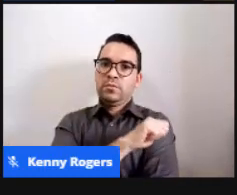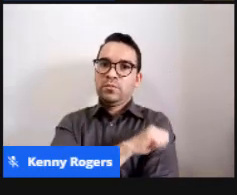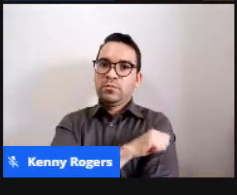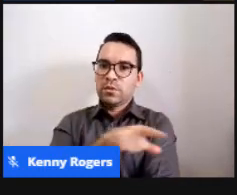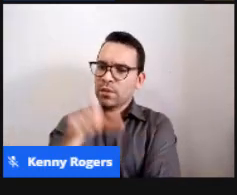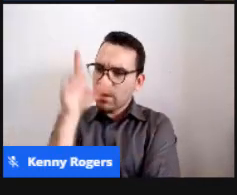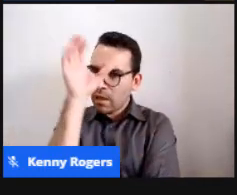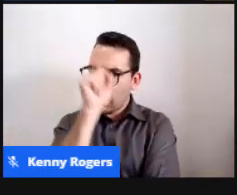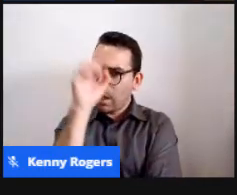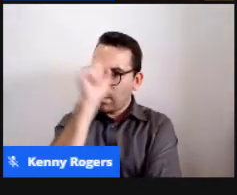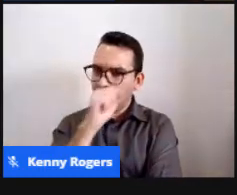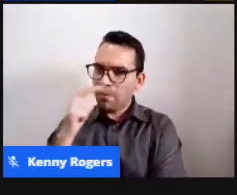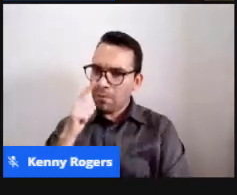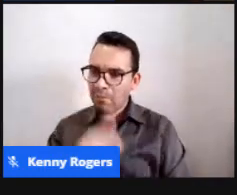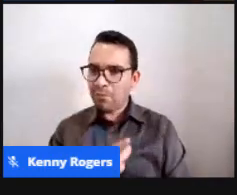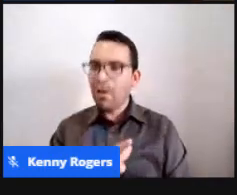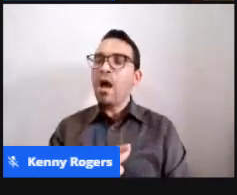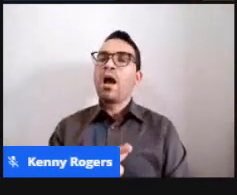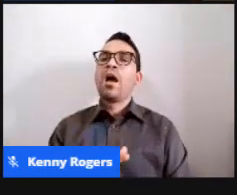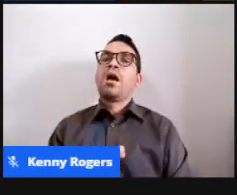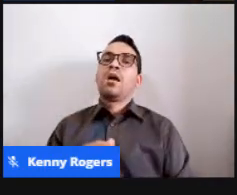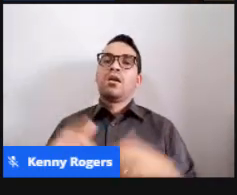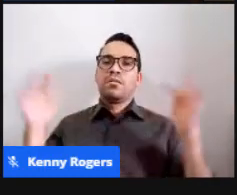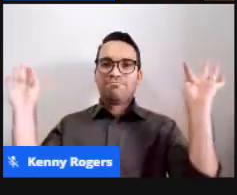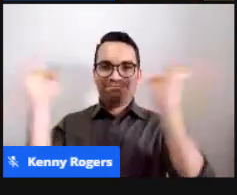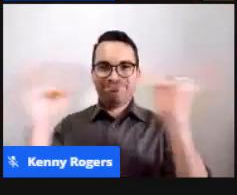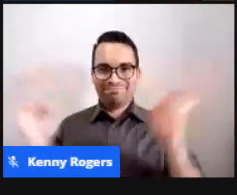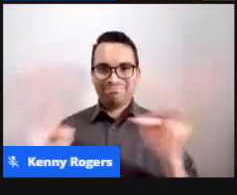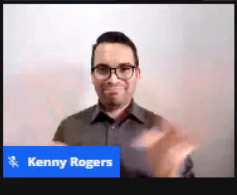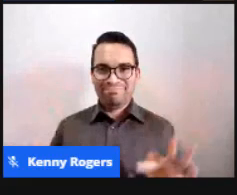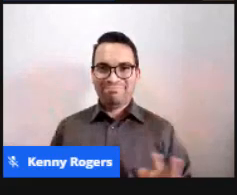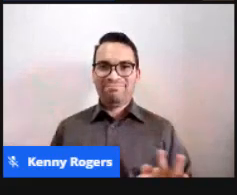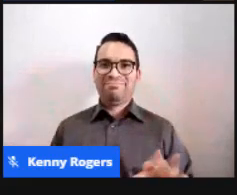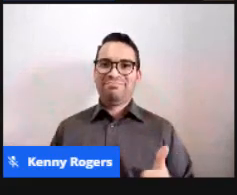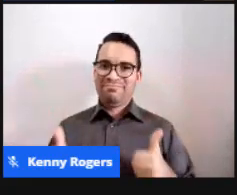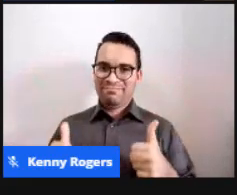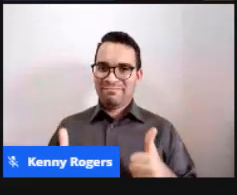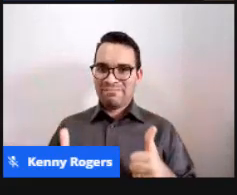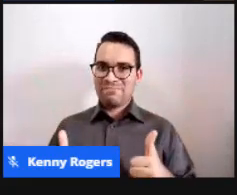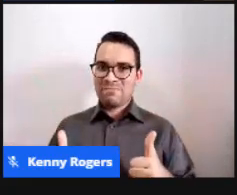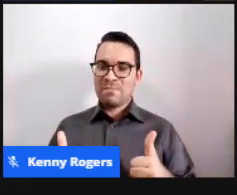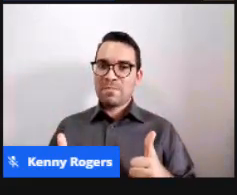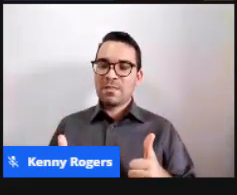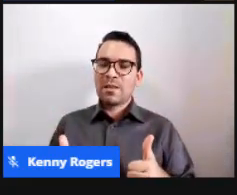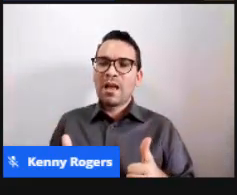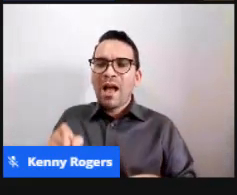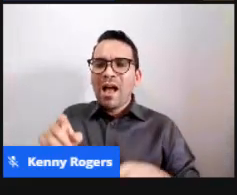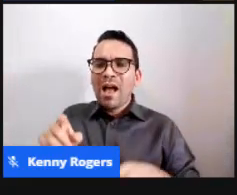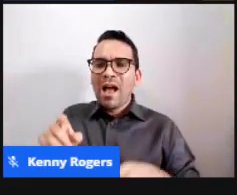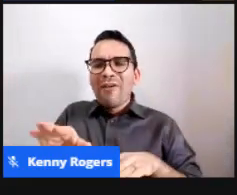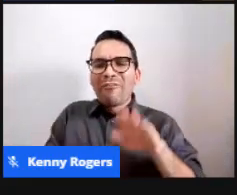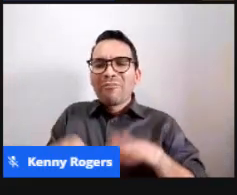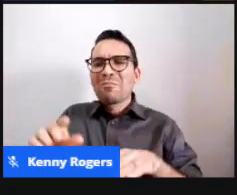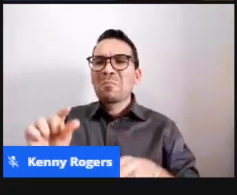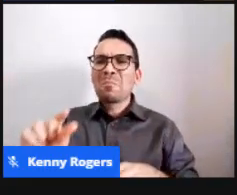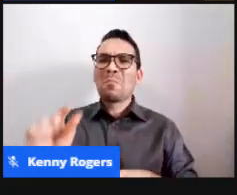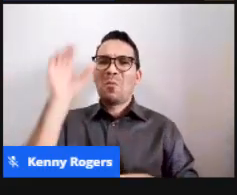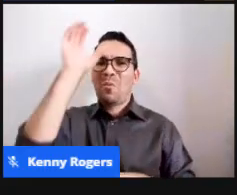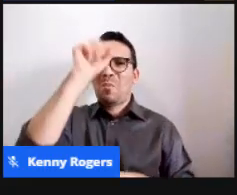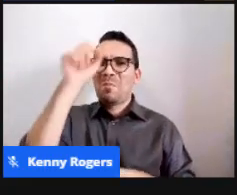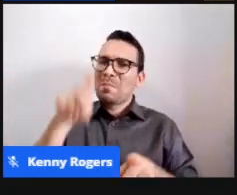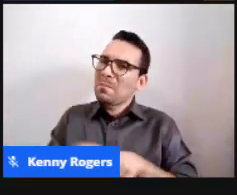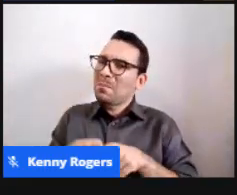nós estamos felizes. Nem que seja o mínimo, né? Então, que mínimo é esse? Mas é isso que nós colocamos